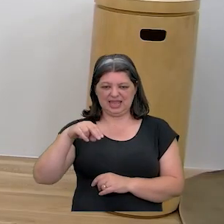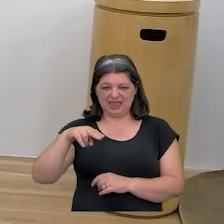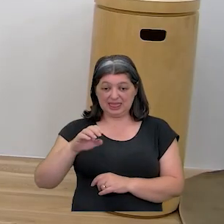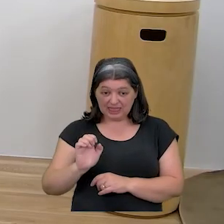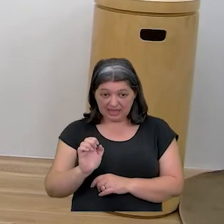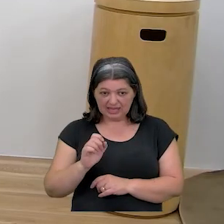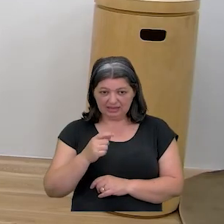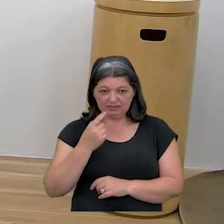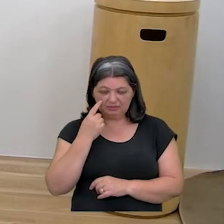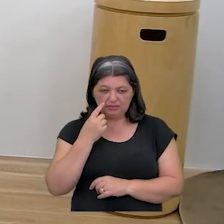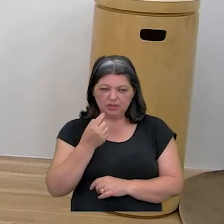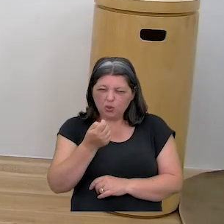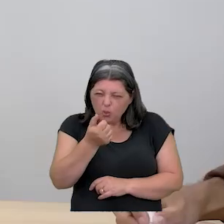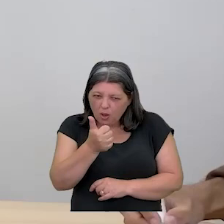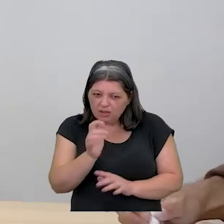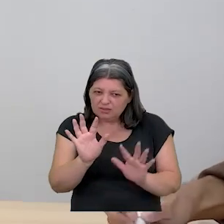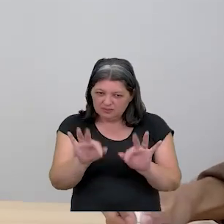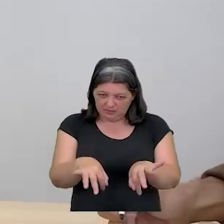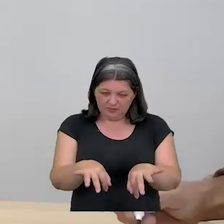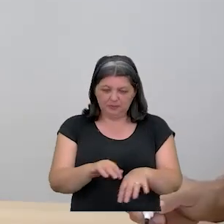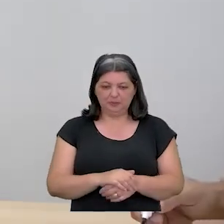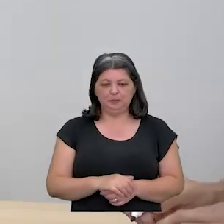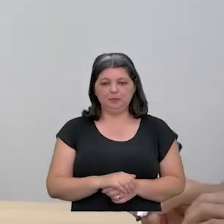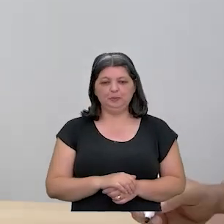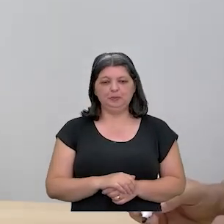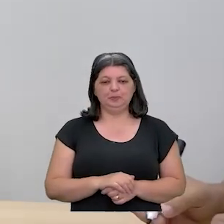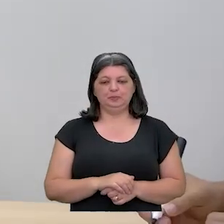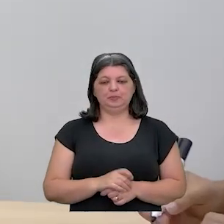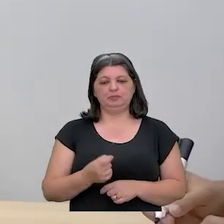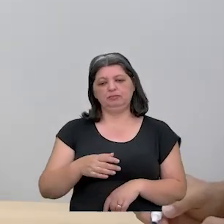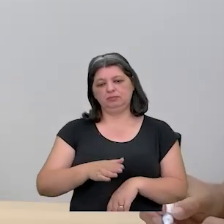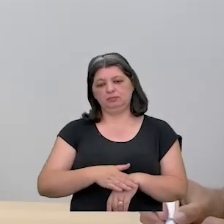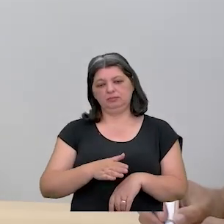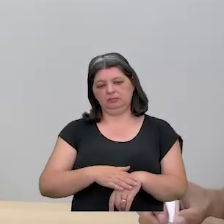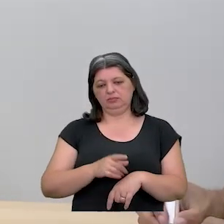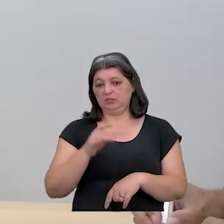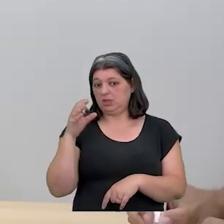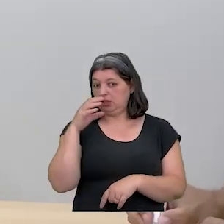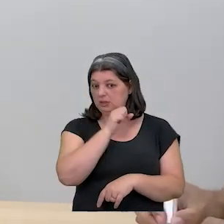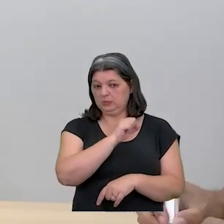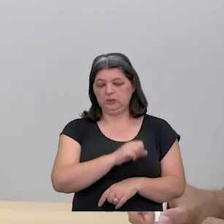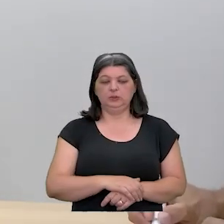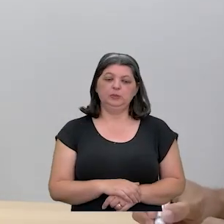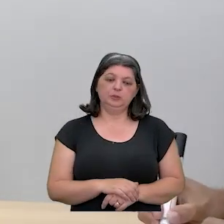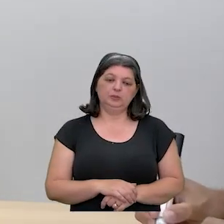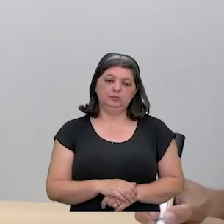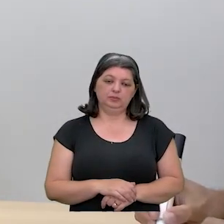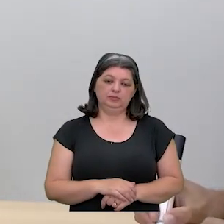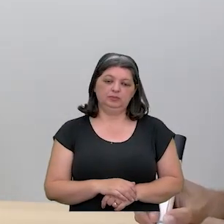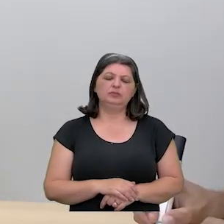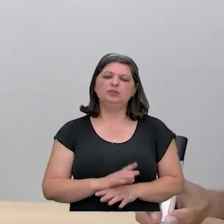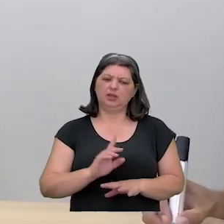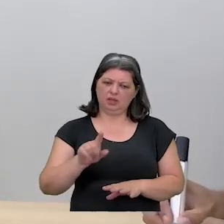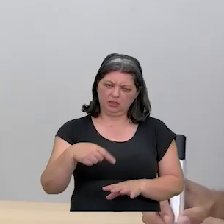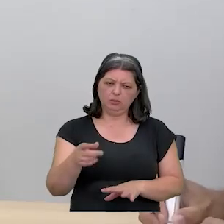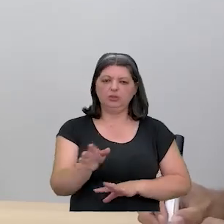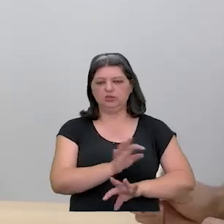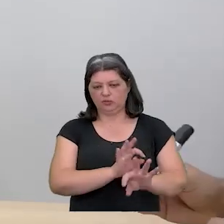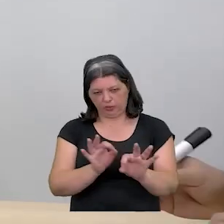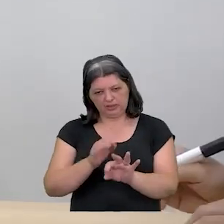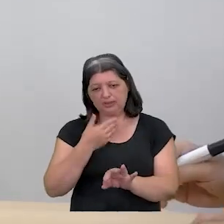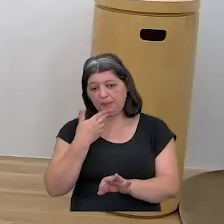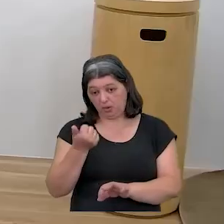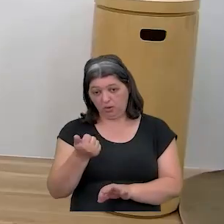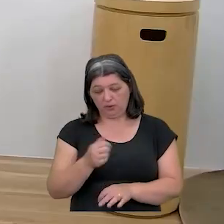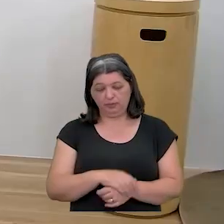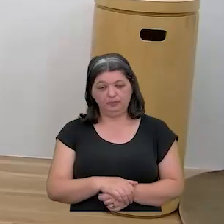Ó, eu tô quase acabando a capa da minha fanzine. Eu fiz assim na correria, mas depois eu vou ajeitar pra ela ficar mais bonitinha. Eu fiz